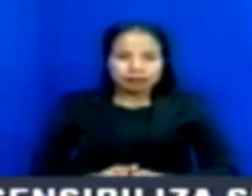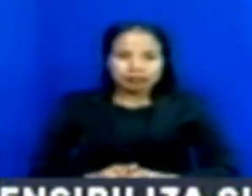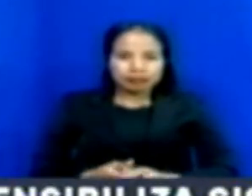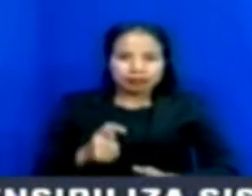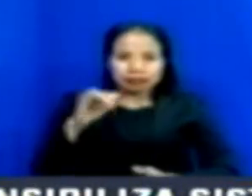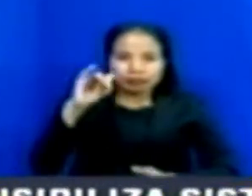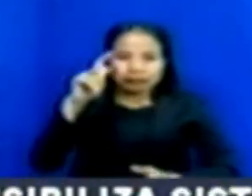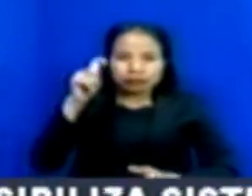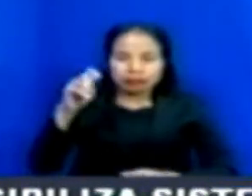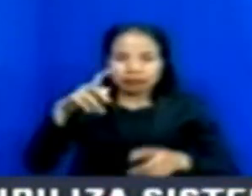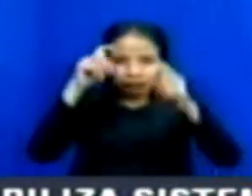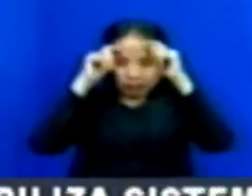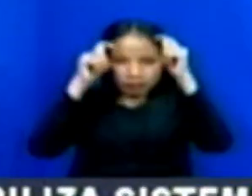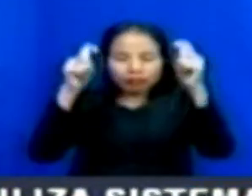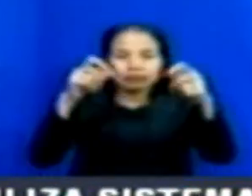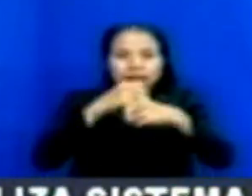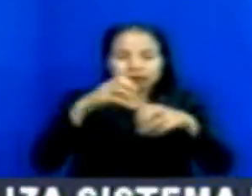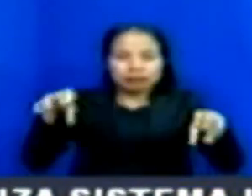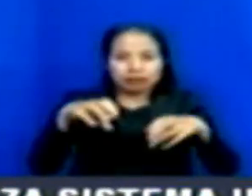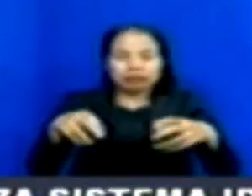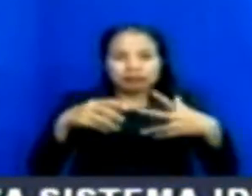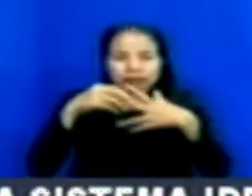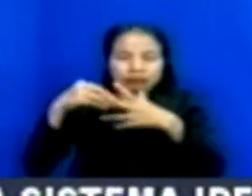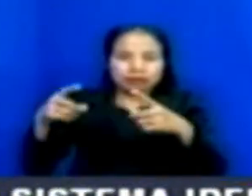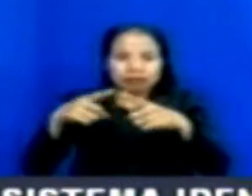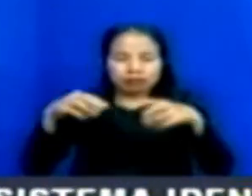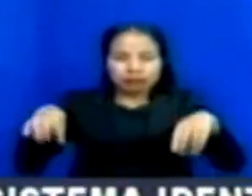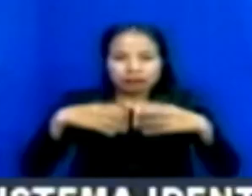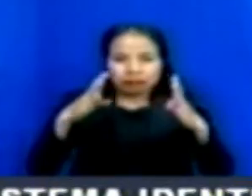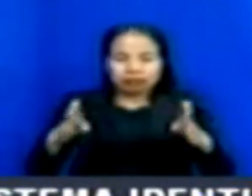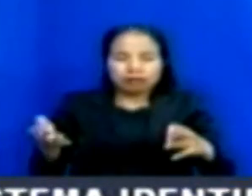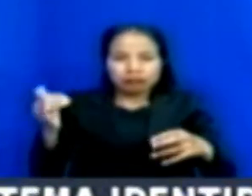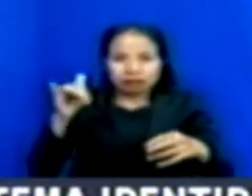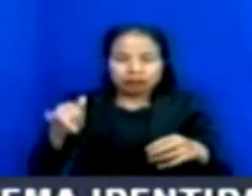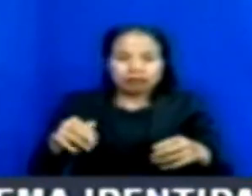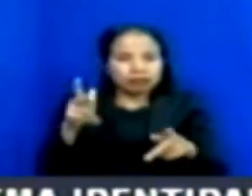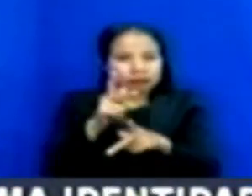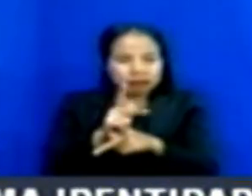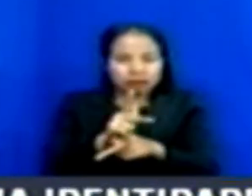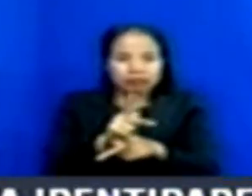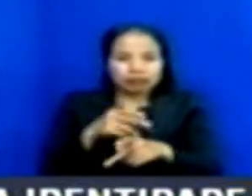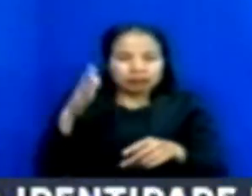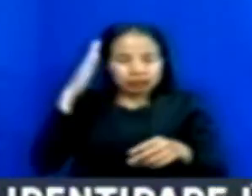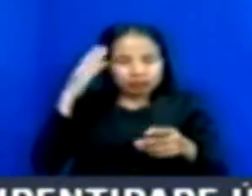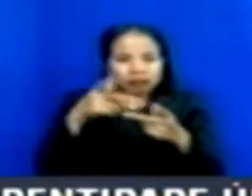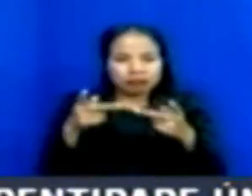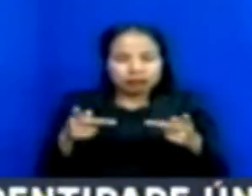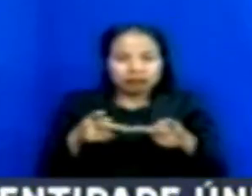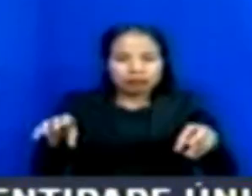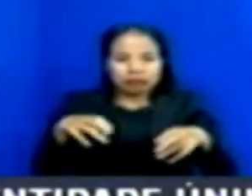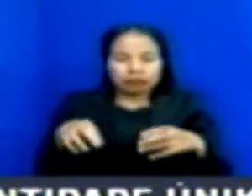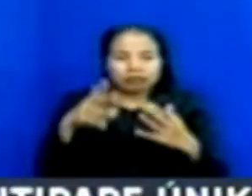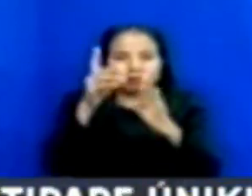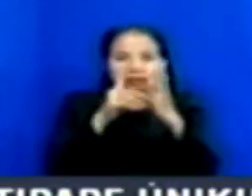TIC Timor Sensibiliza Sistema Identidade Uniku ba funcionário sira, hode evita dupla identidade e sistema